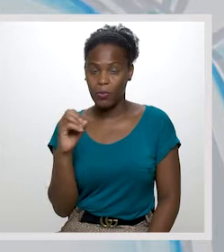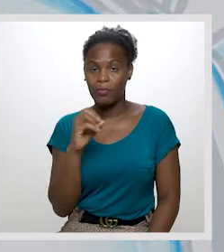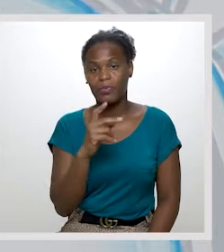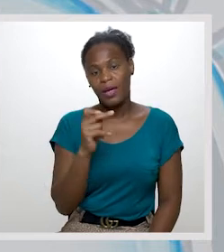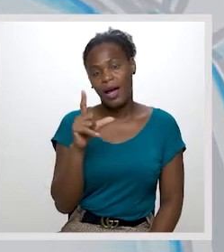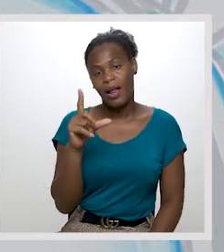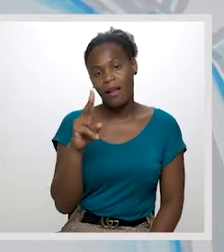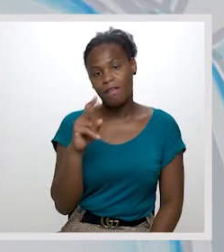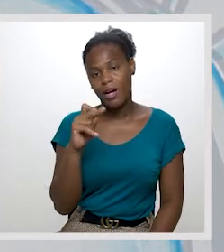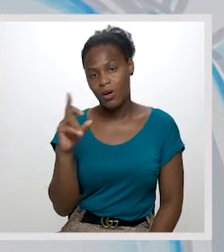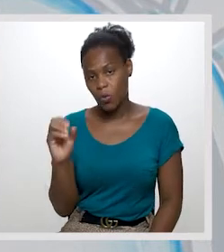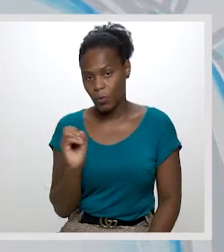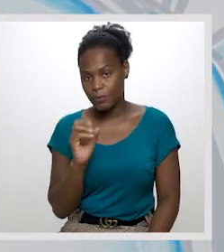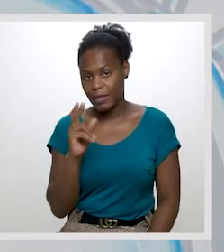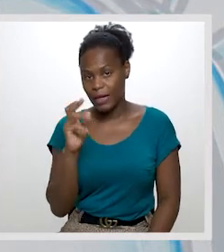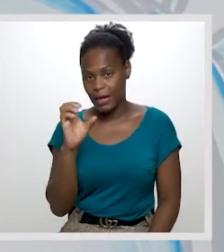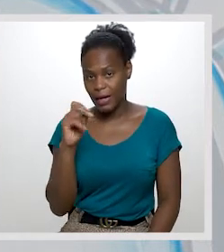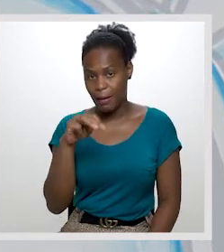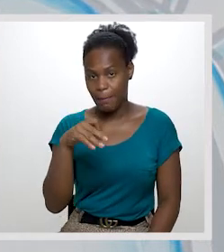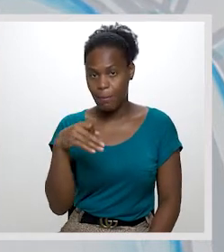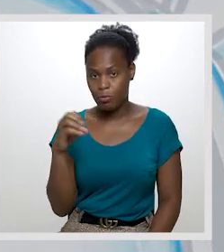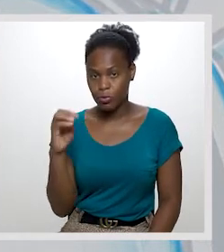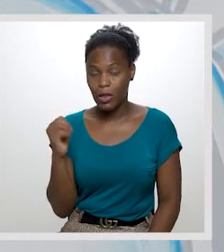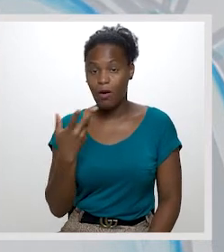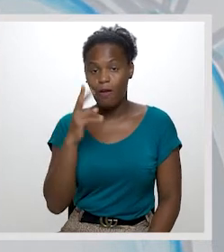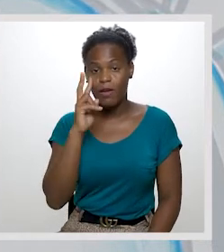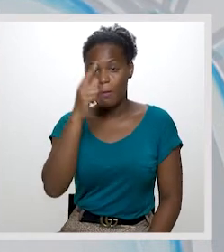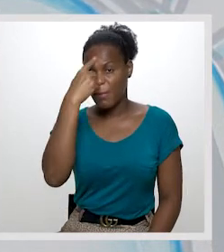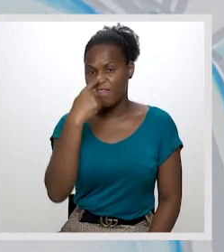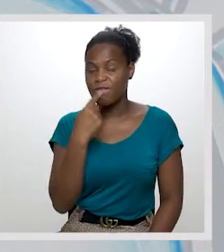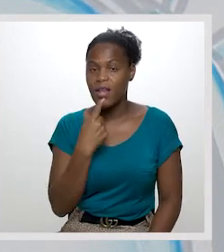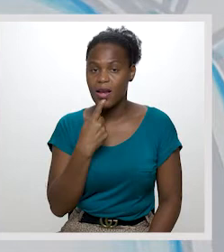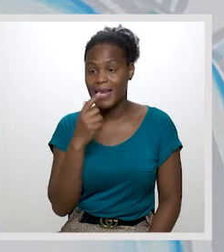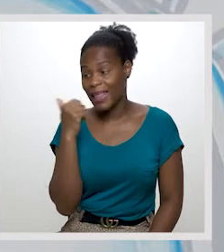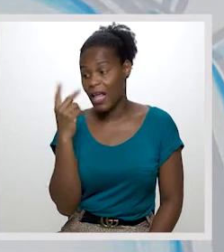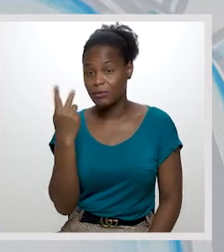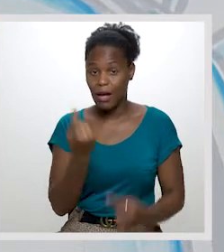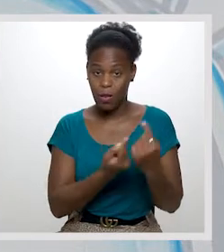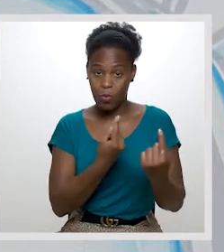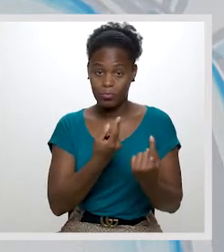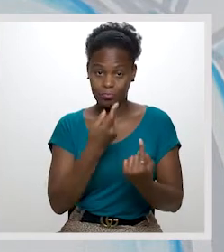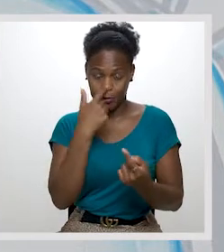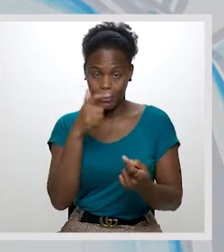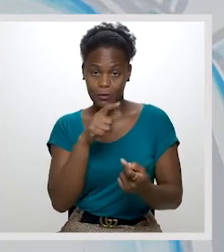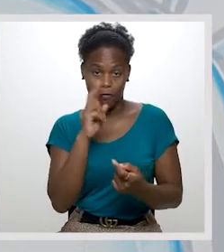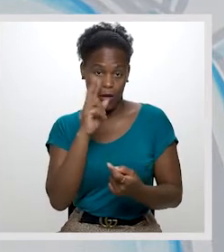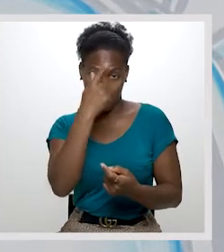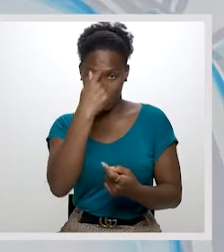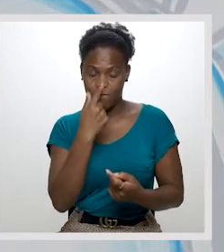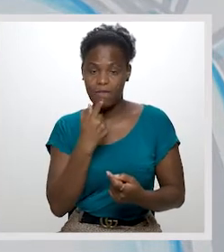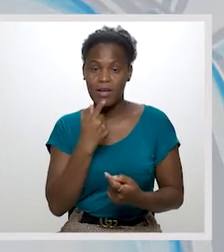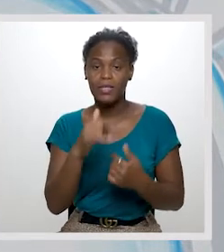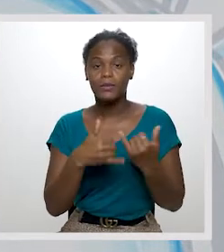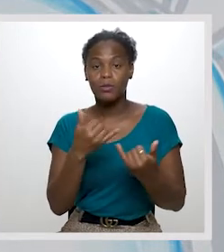o Álvaro de Campos. Vamos agora ver o perfil deles, de cada um desses heterônimos,